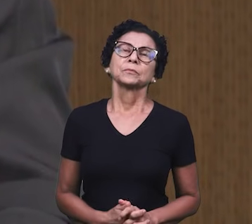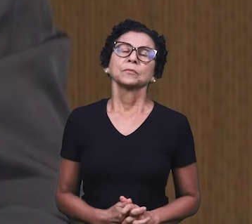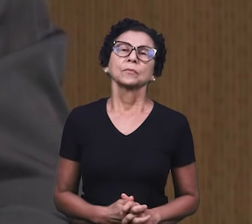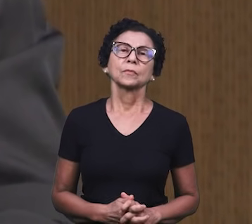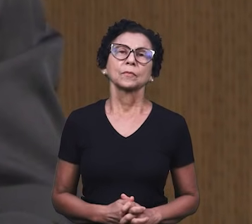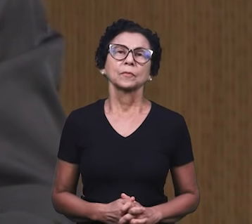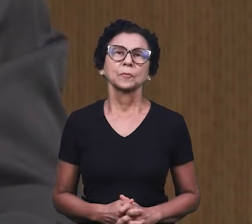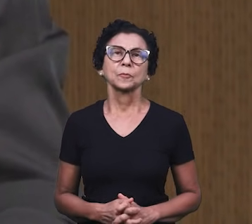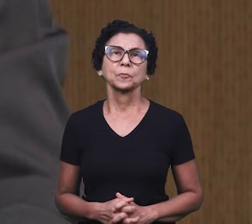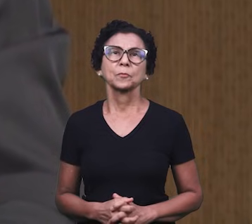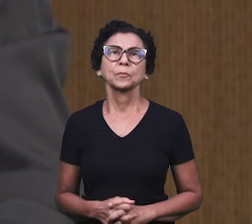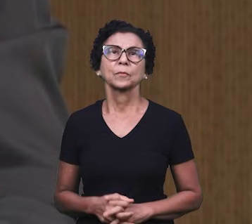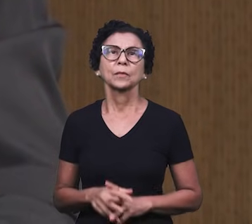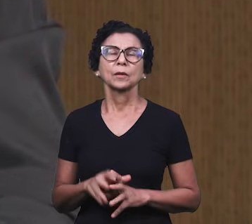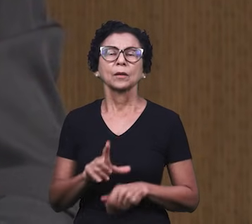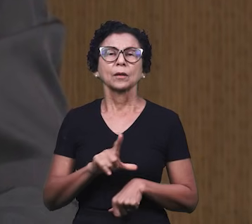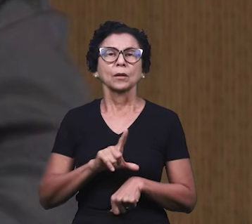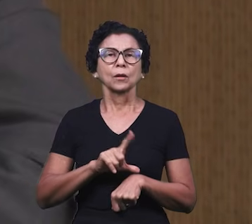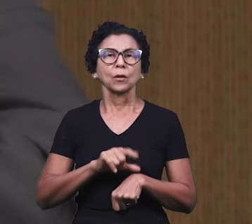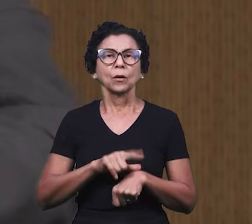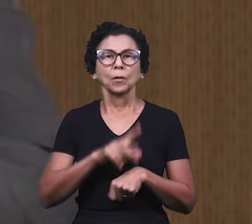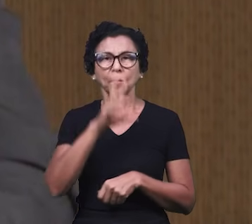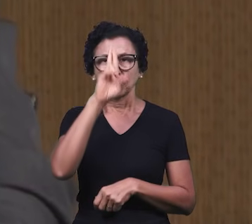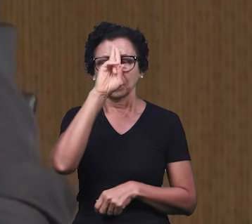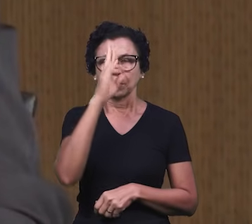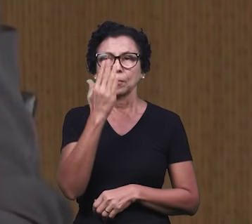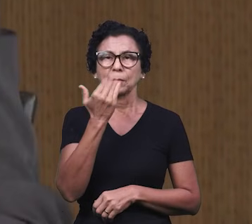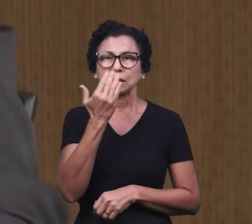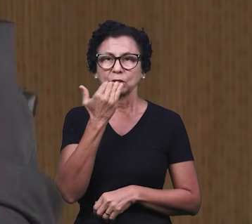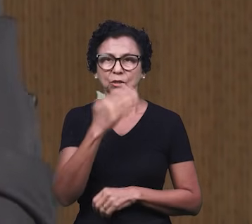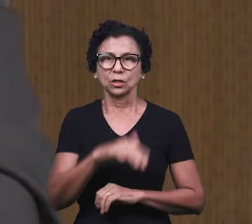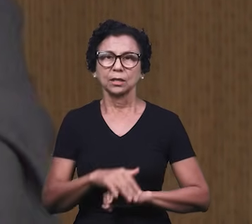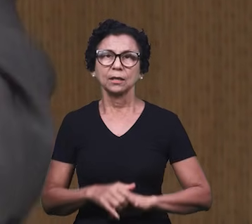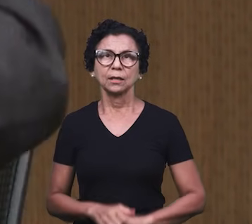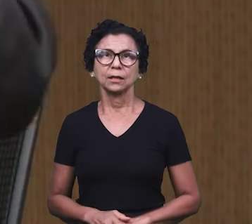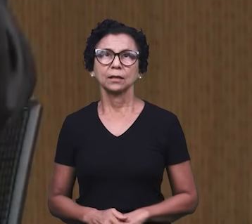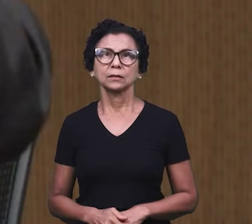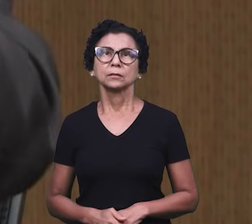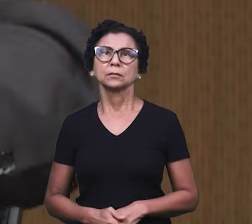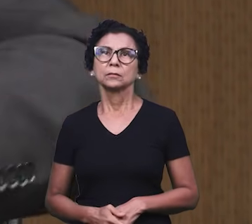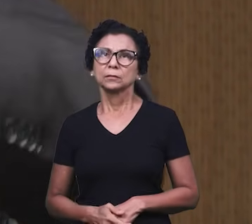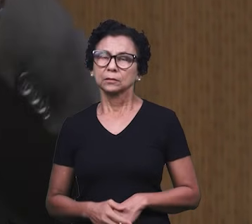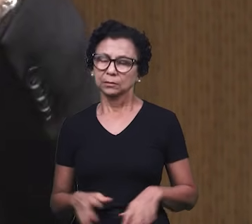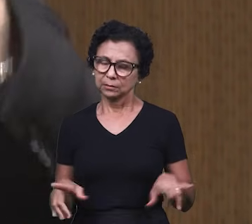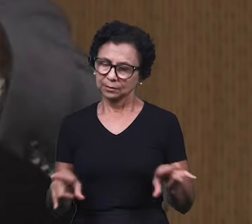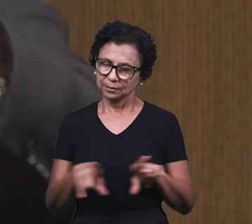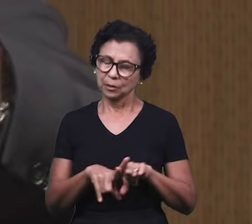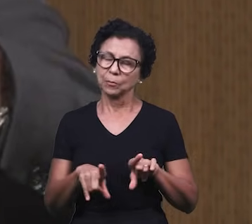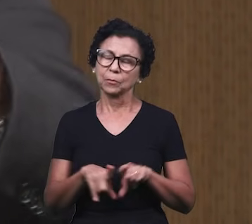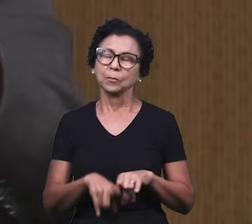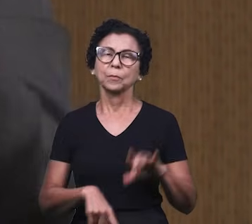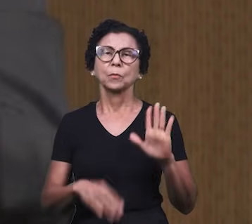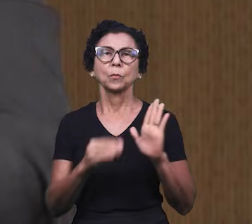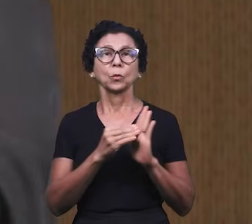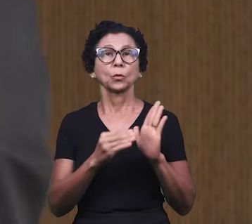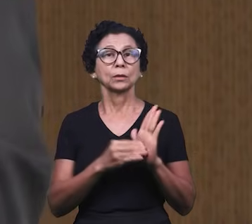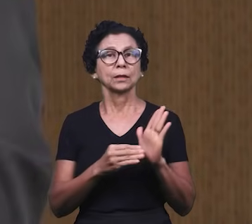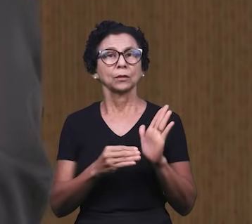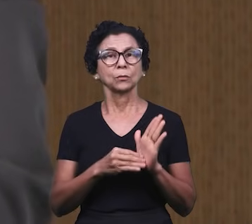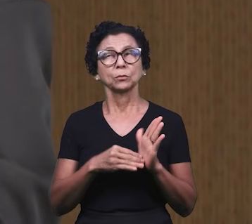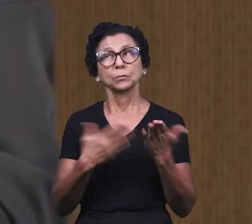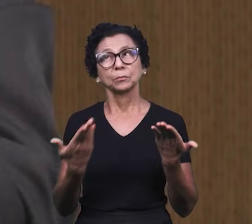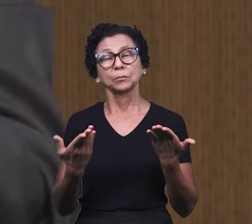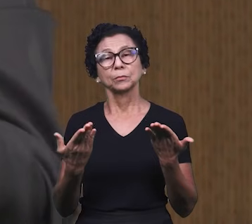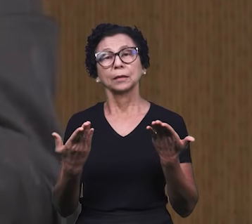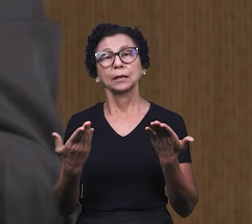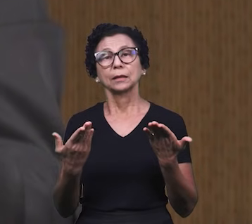meio-dia às 2 é considerado um horário nobre, as pessoas estão em casa para almoçar. Então ali também eu coloco aquelas coisas mais